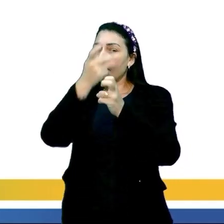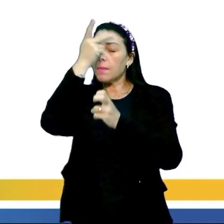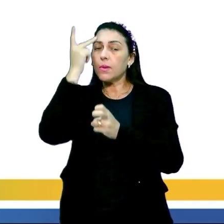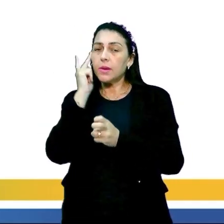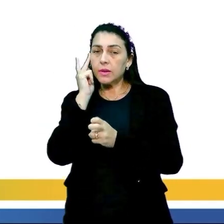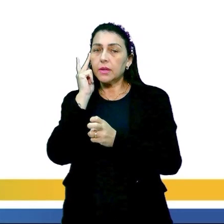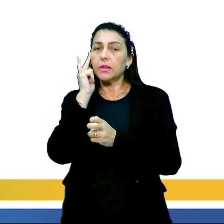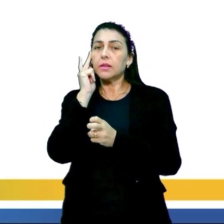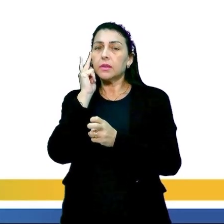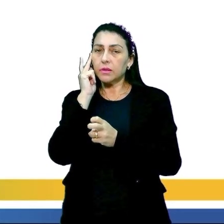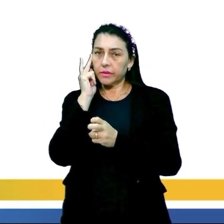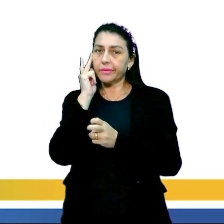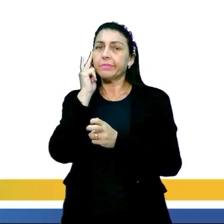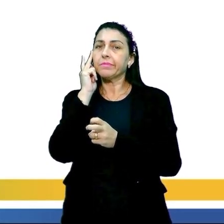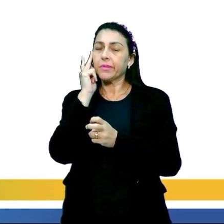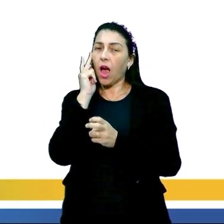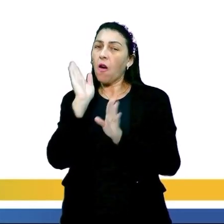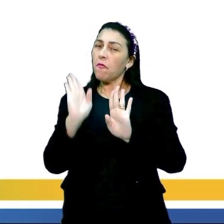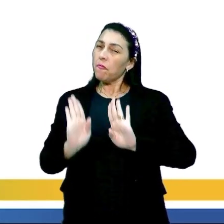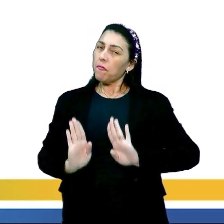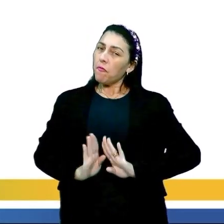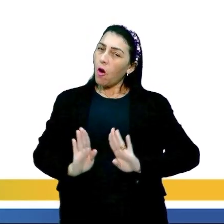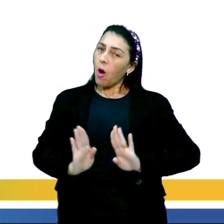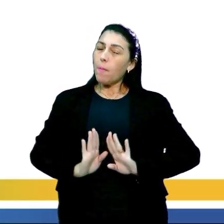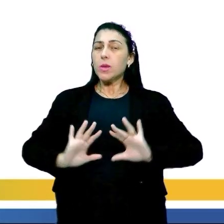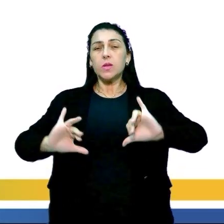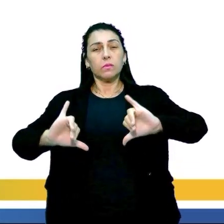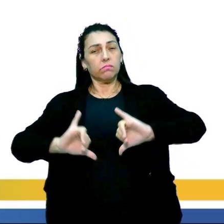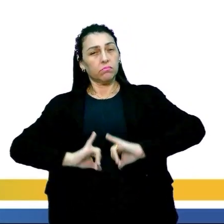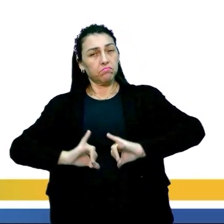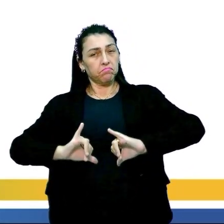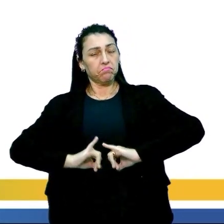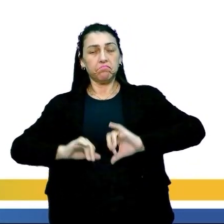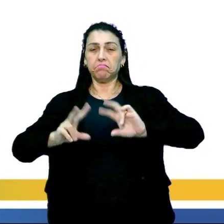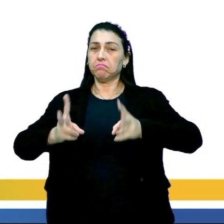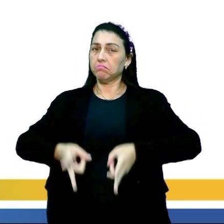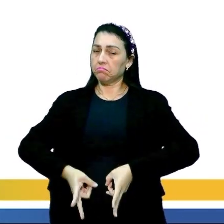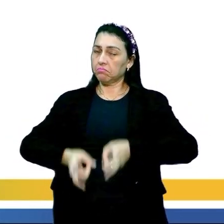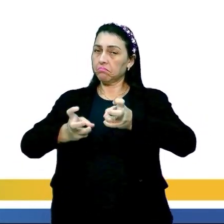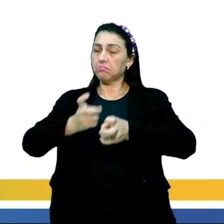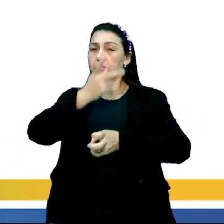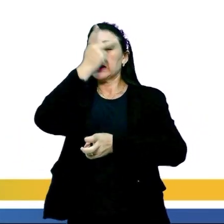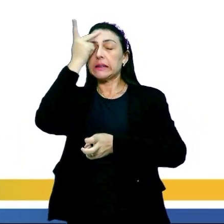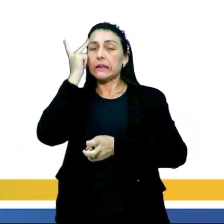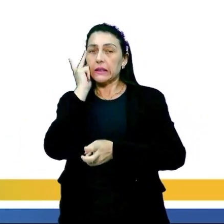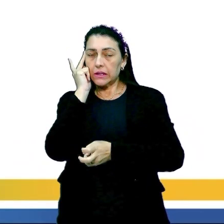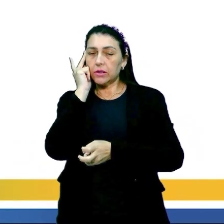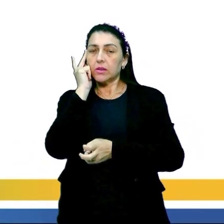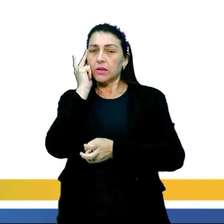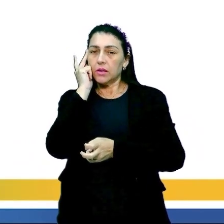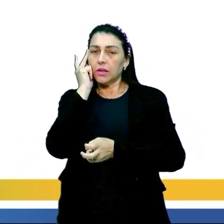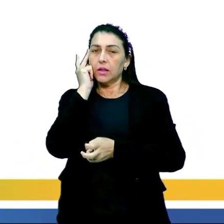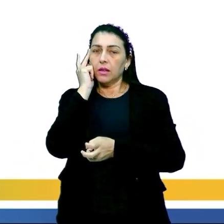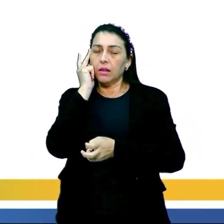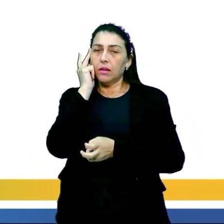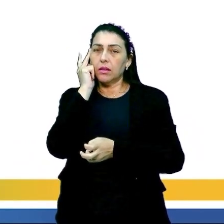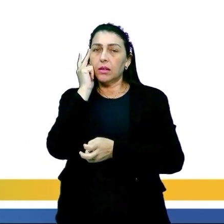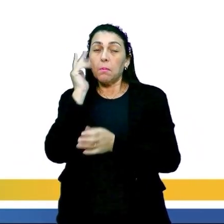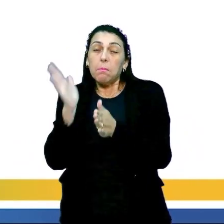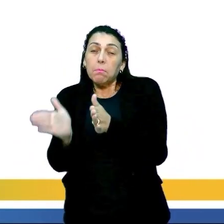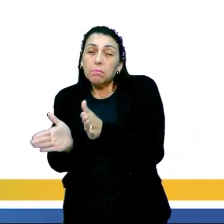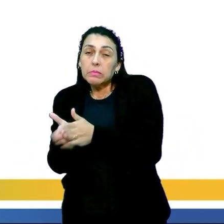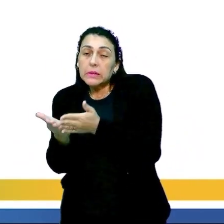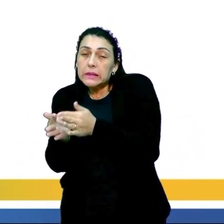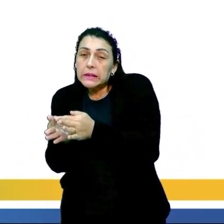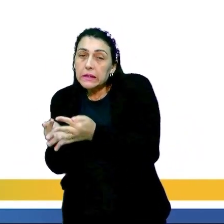estão em condições degradantes, não é? Você pode perceber que são pessoas que são menos